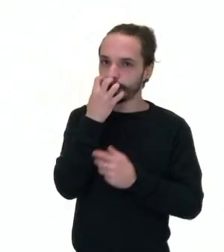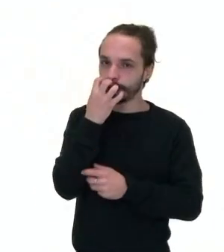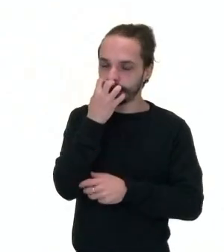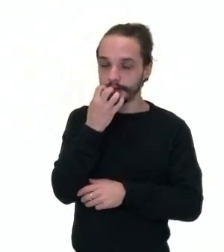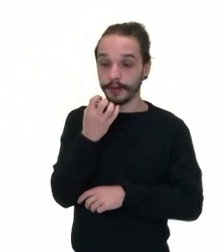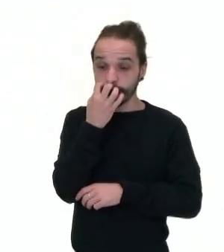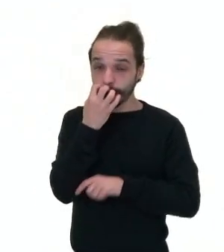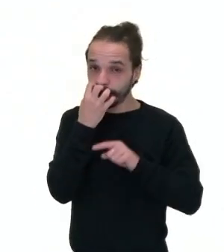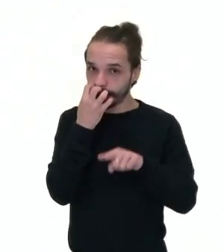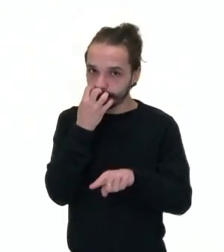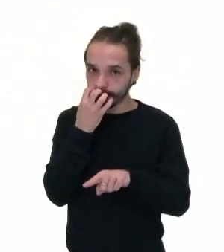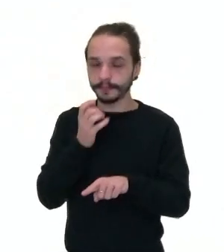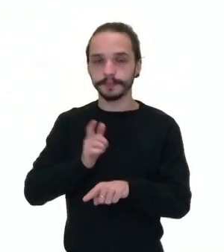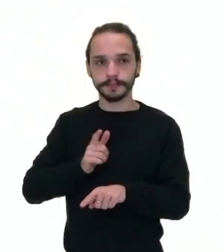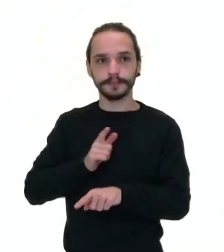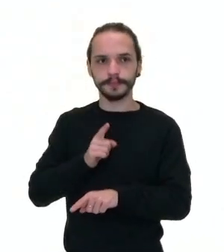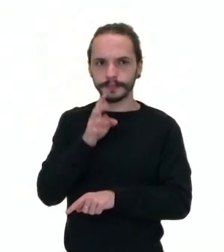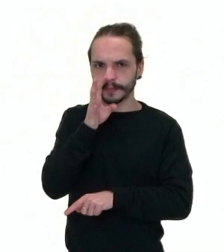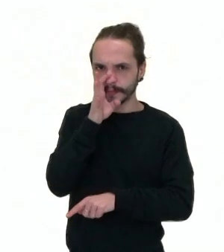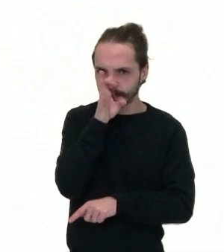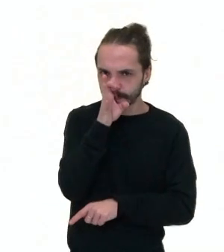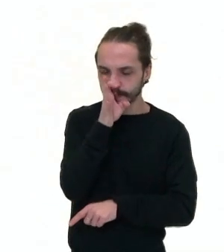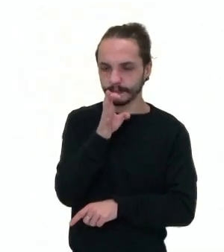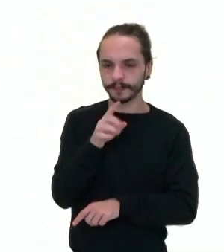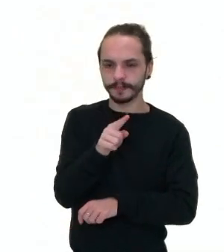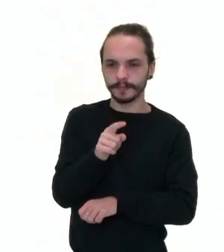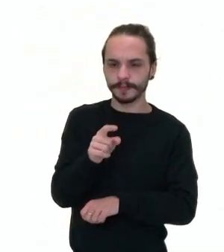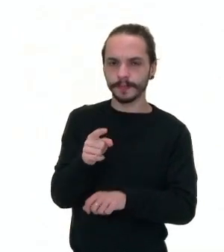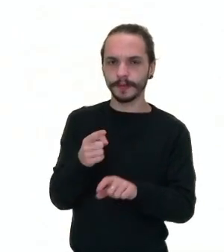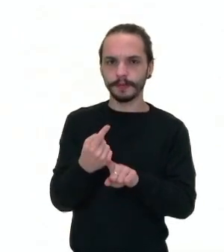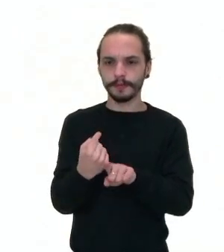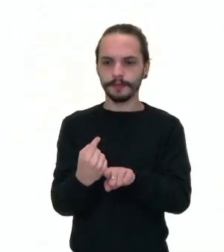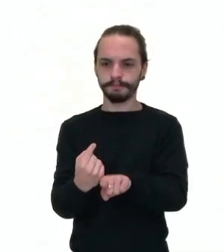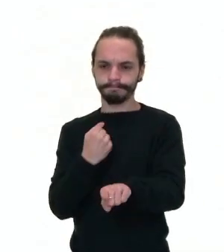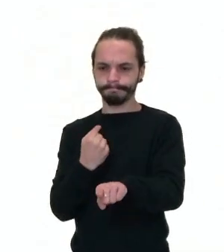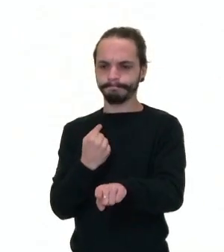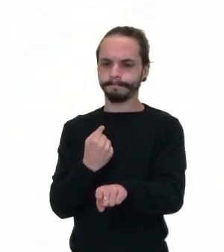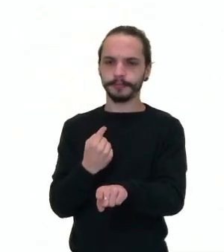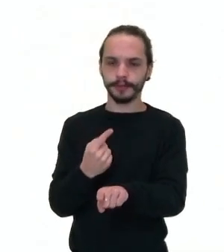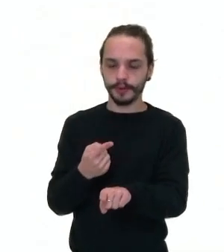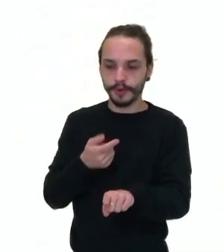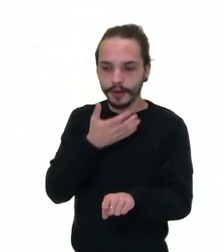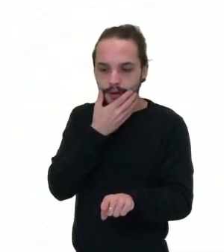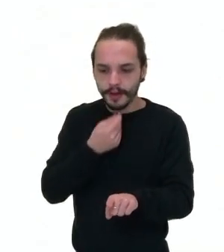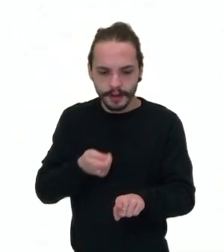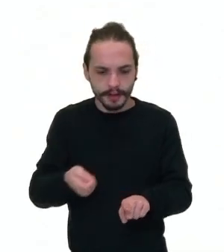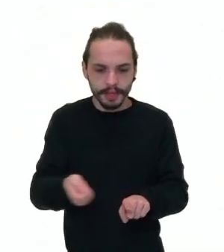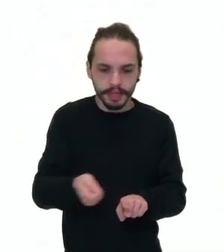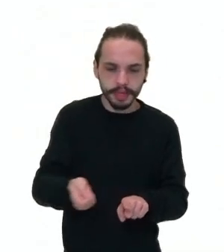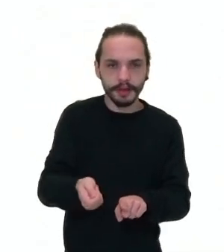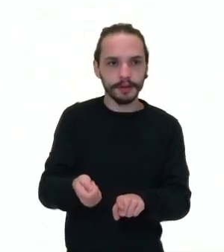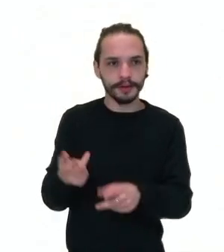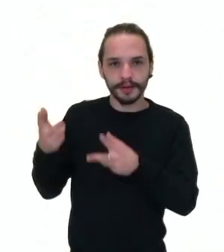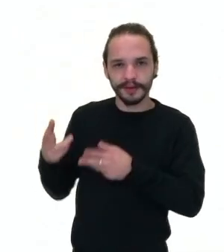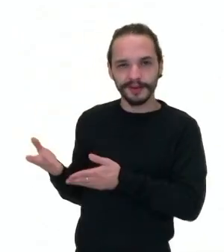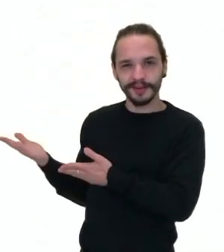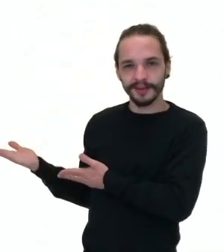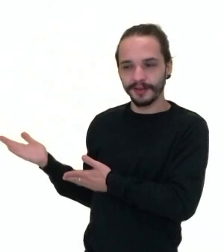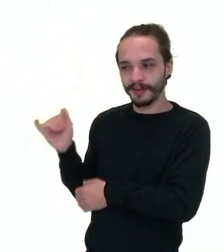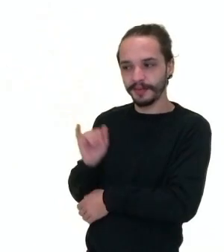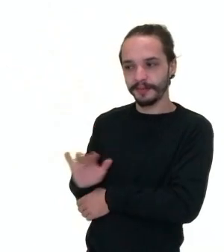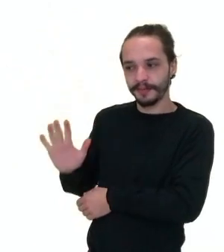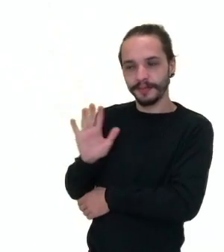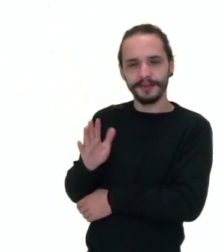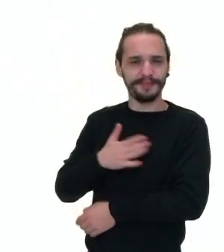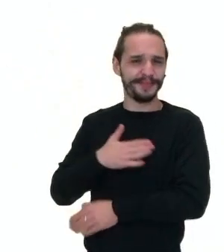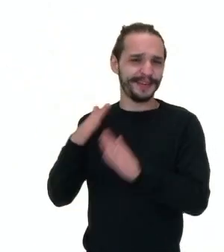sua vez, resiste ao movimento, fazendo uma força contrária ao do seu dono, conforme mostra o desenho. Né? Parece os meus lá de